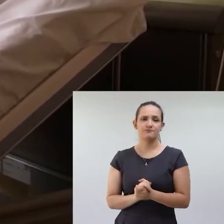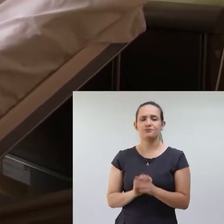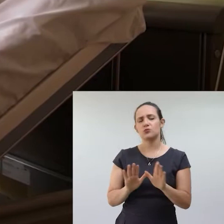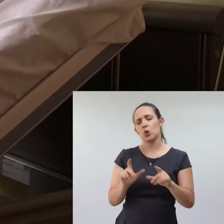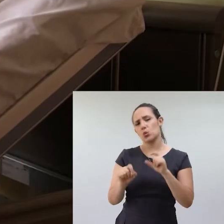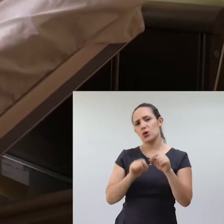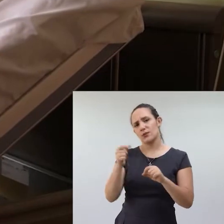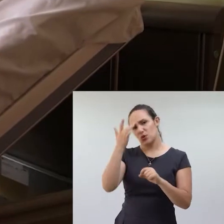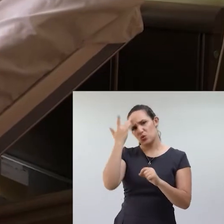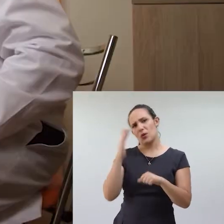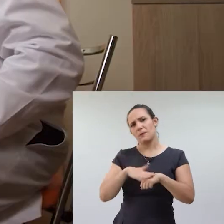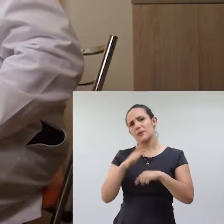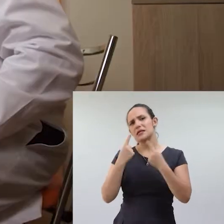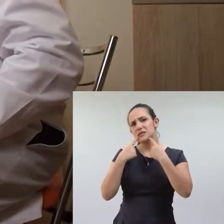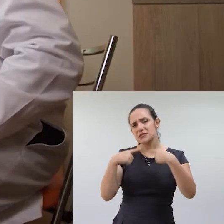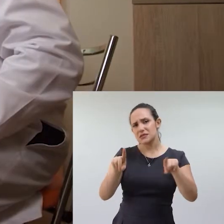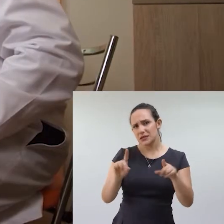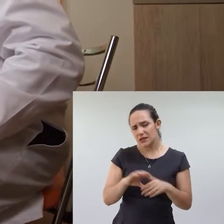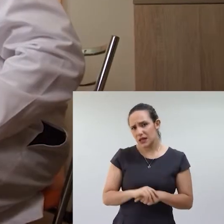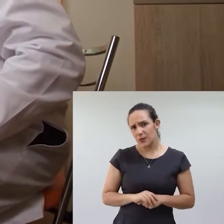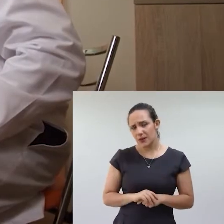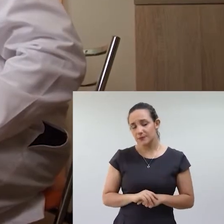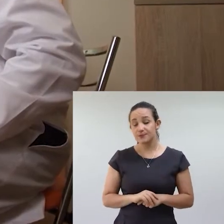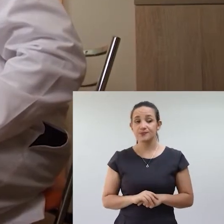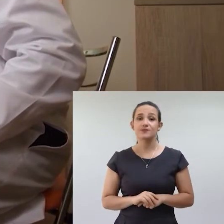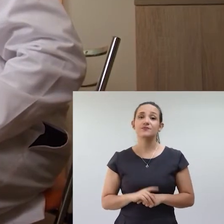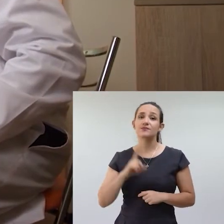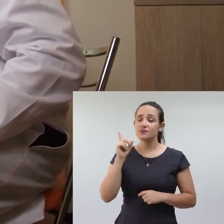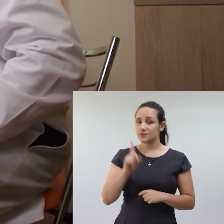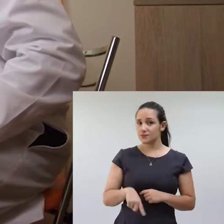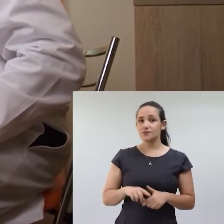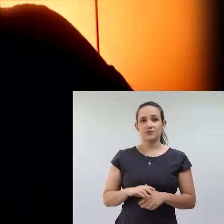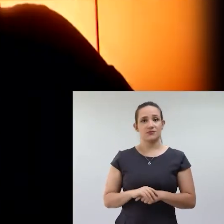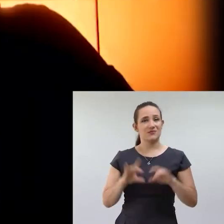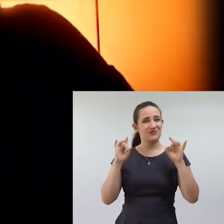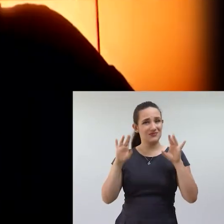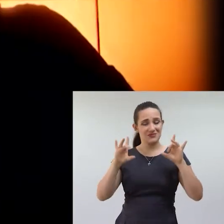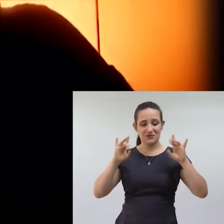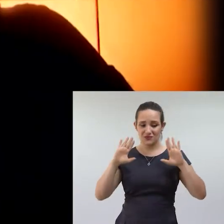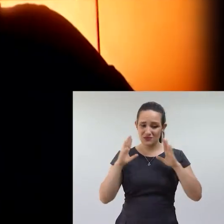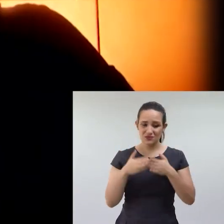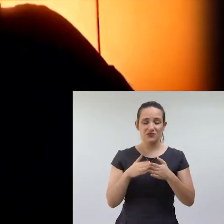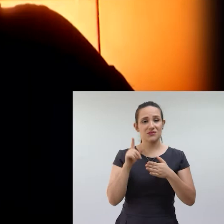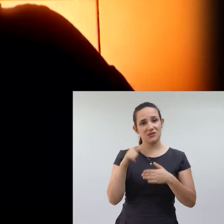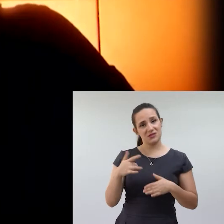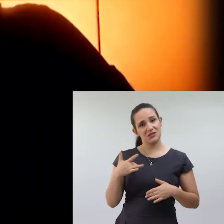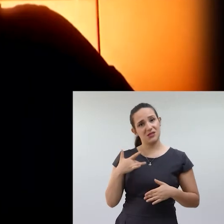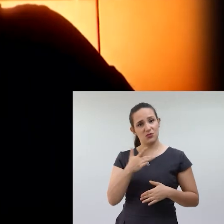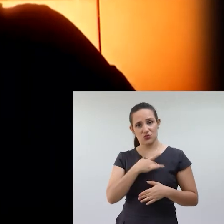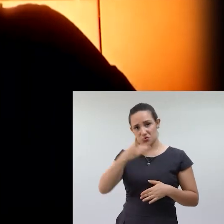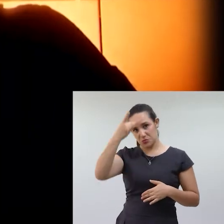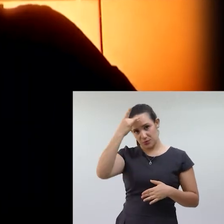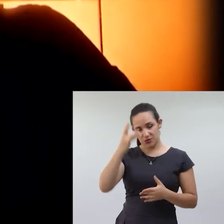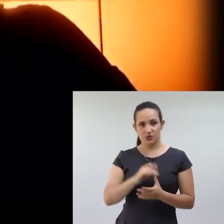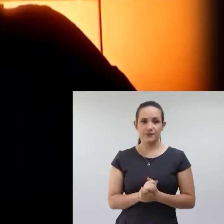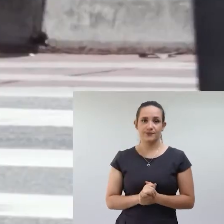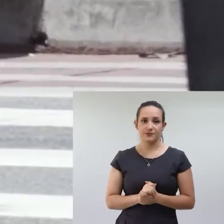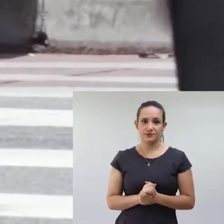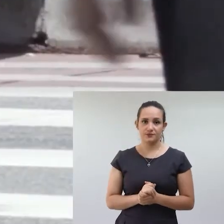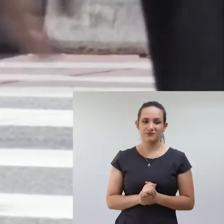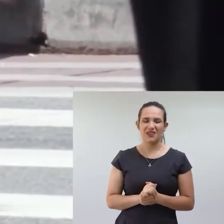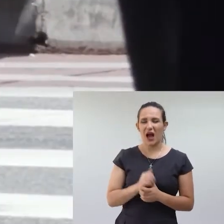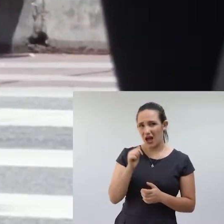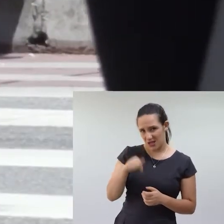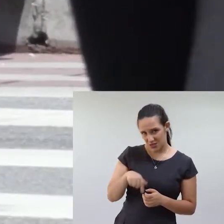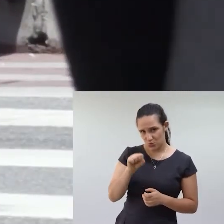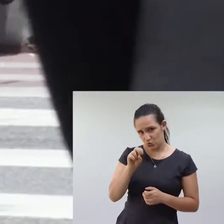pacientes relatam nesse período tão crítico para a saúde como um todo e, em especial, a saúde mental. A rede